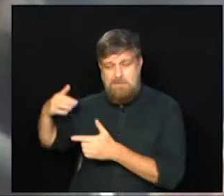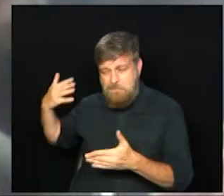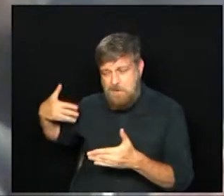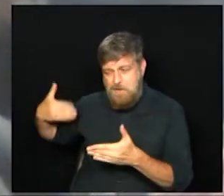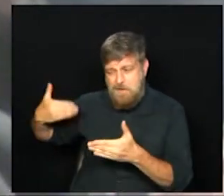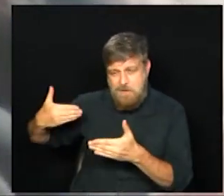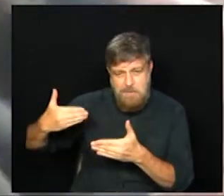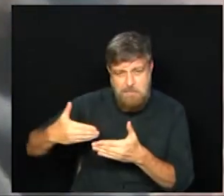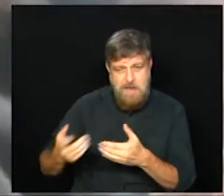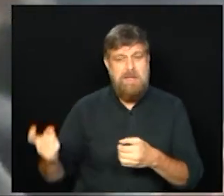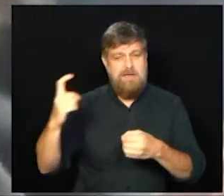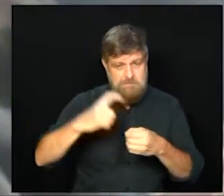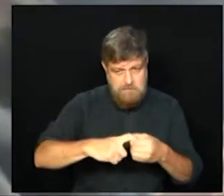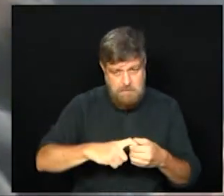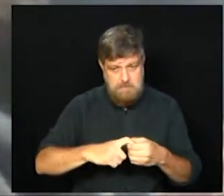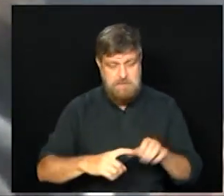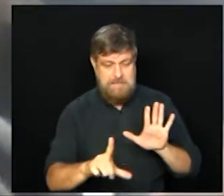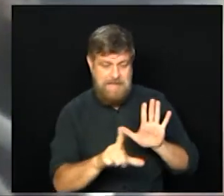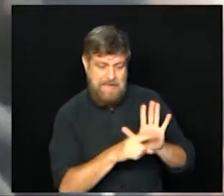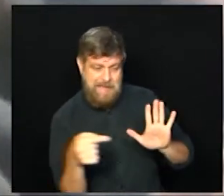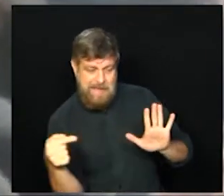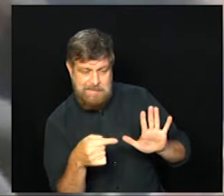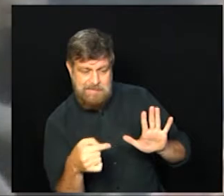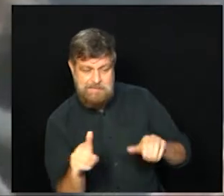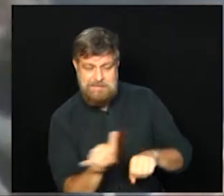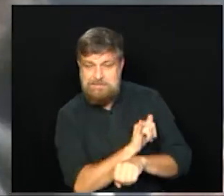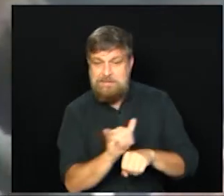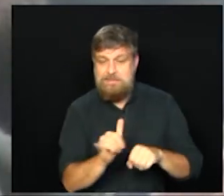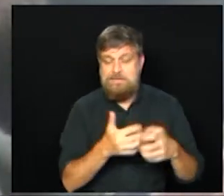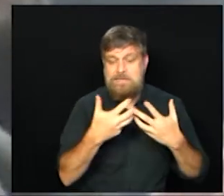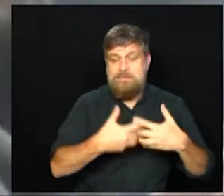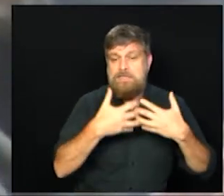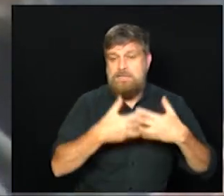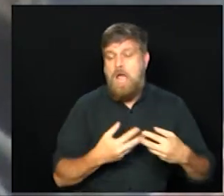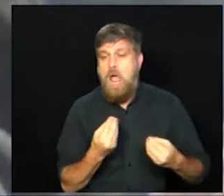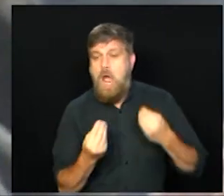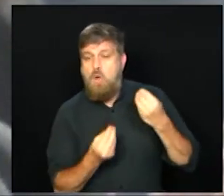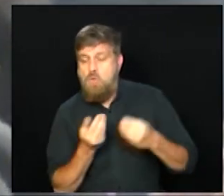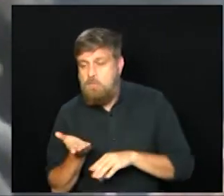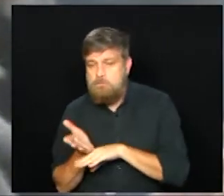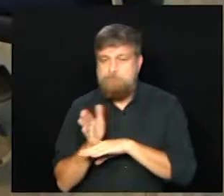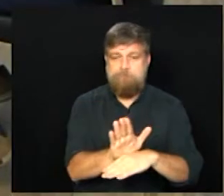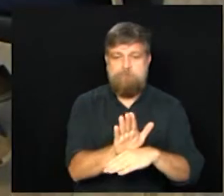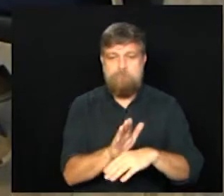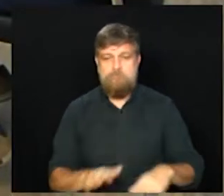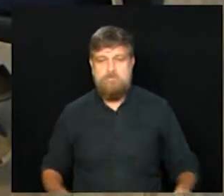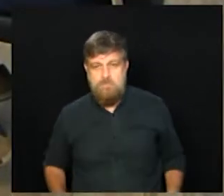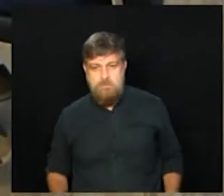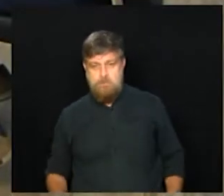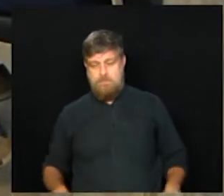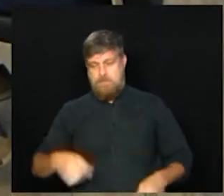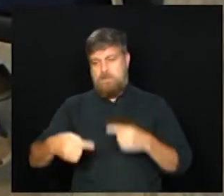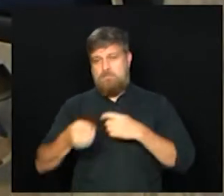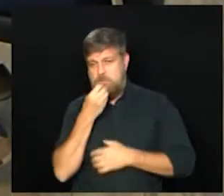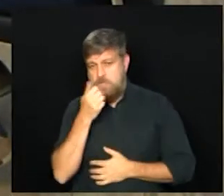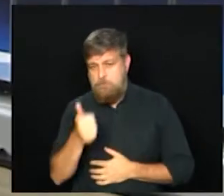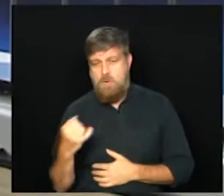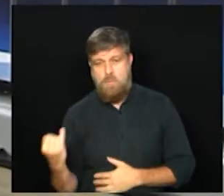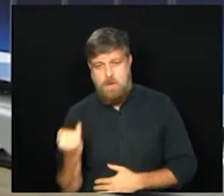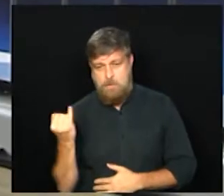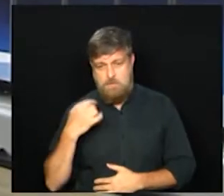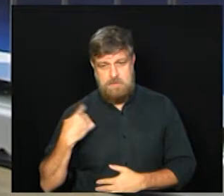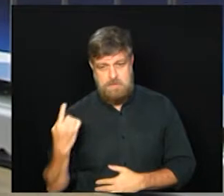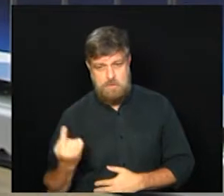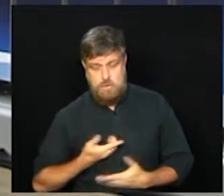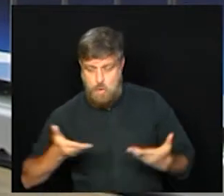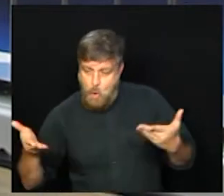ressurgem, para poder pensar a violência, para pensar estratégias de atenção. Debate bom, importante, que nós estamos